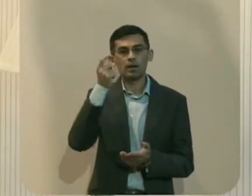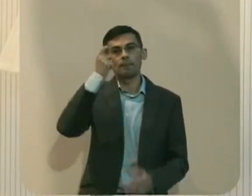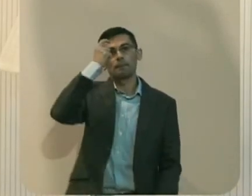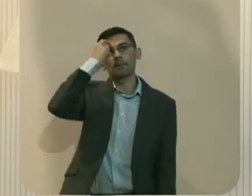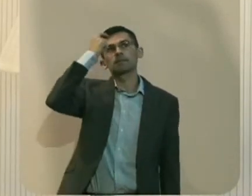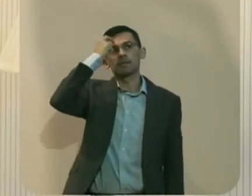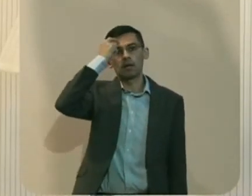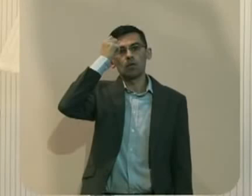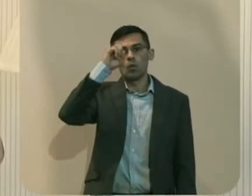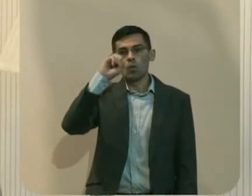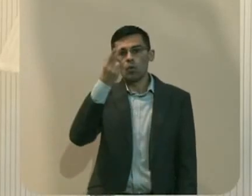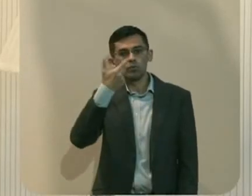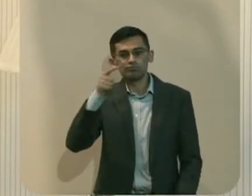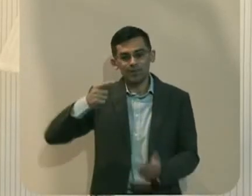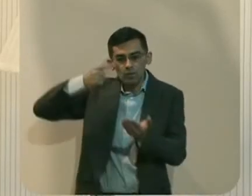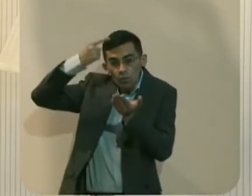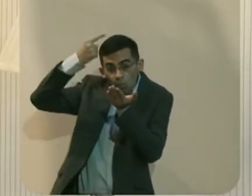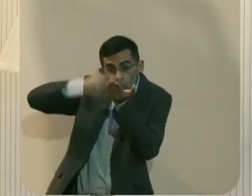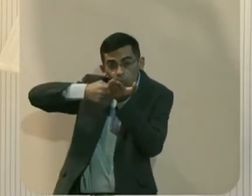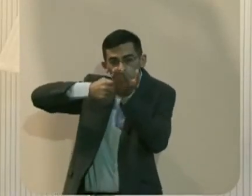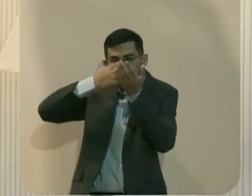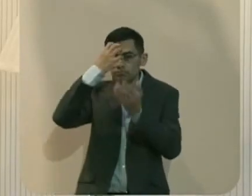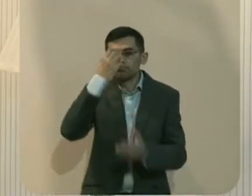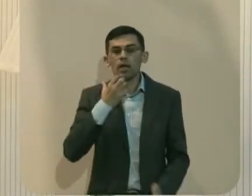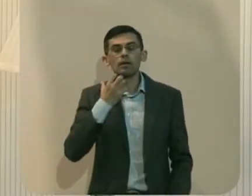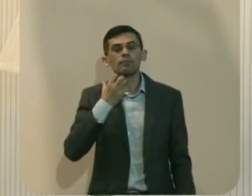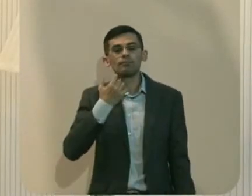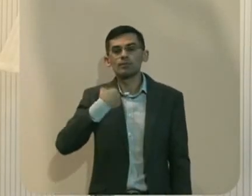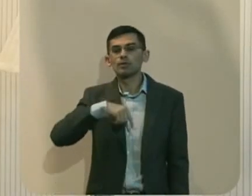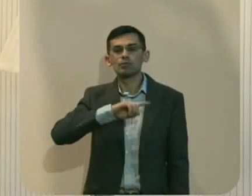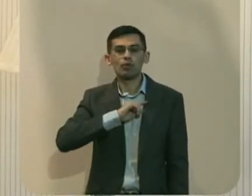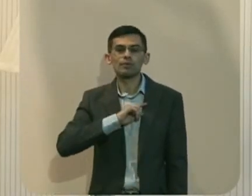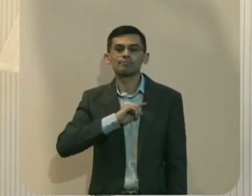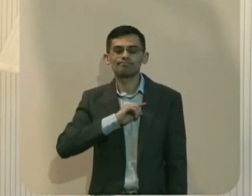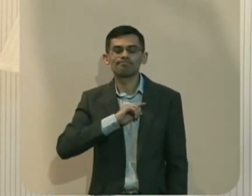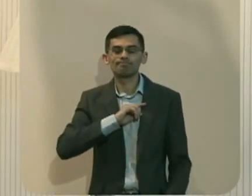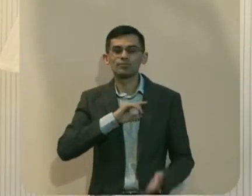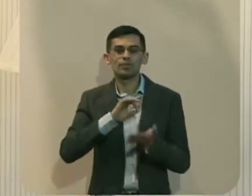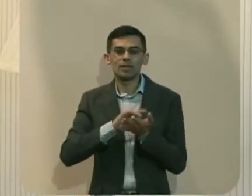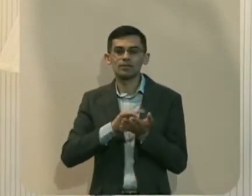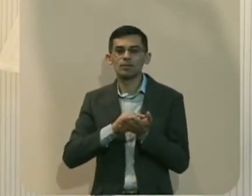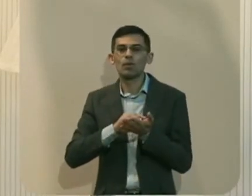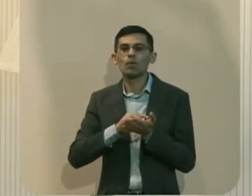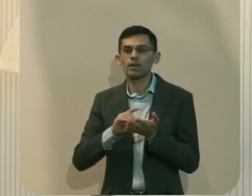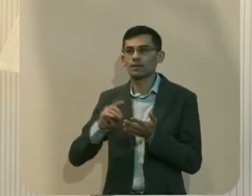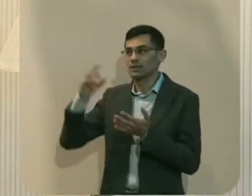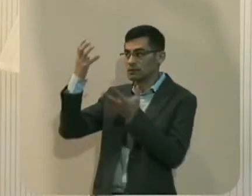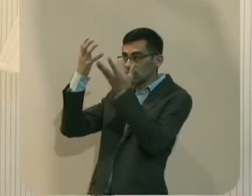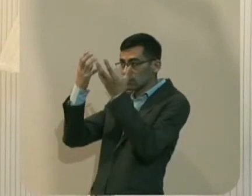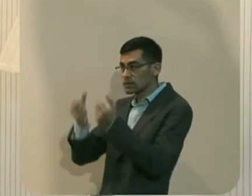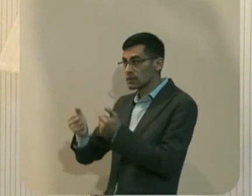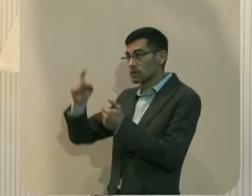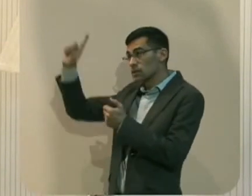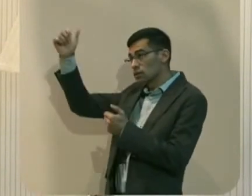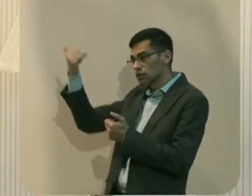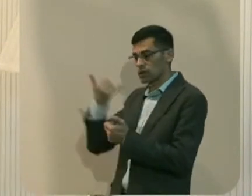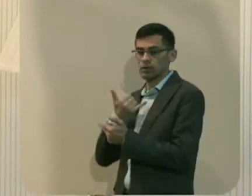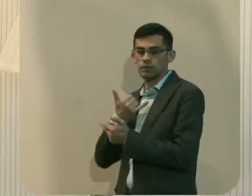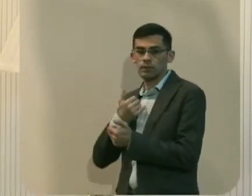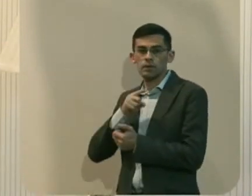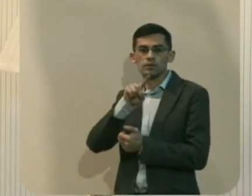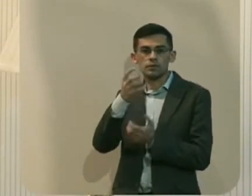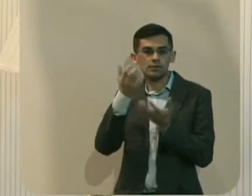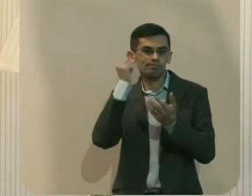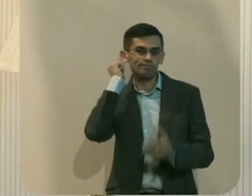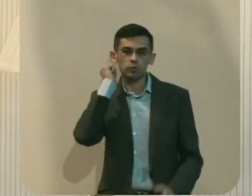mente, se a gente não assume compromissos, a gente não honra aquele que está falando conosco, o Espírito Santo. Então, se você